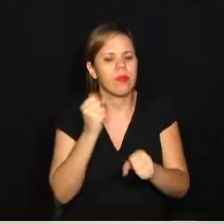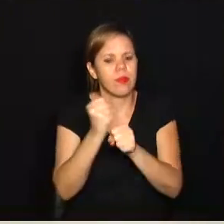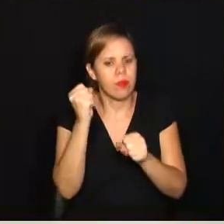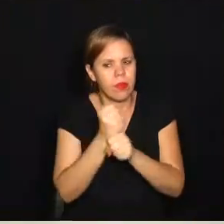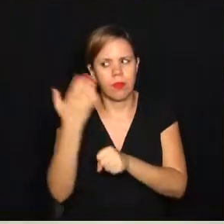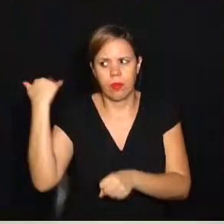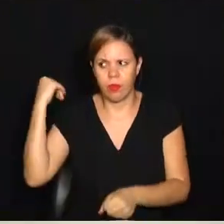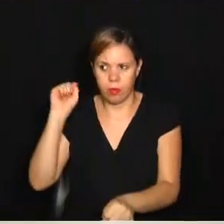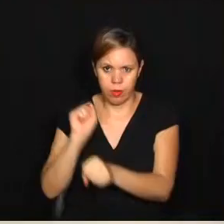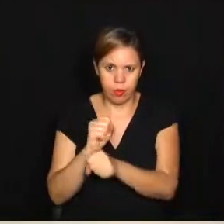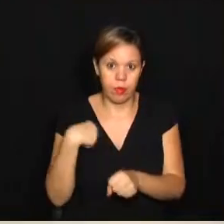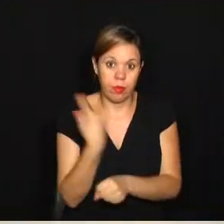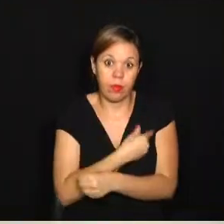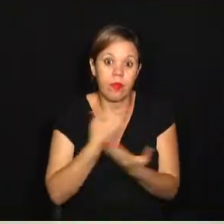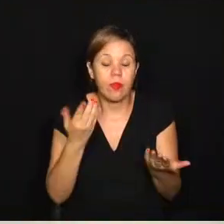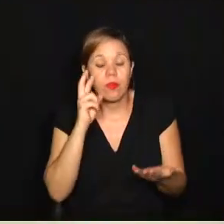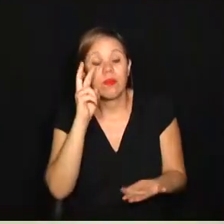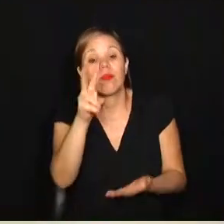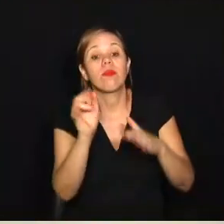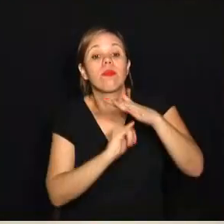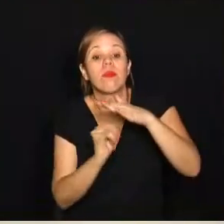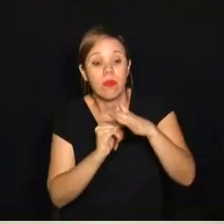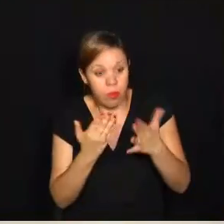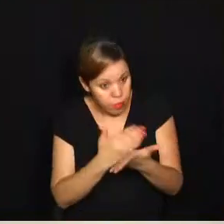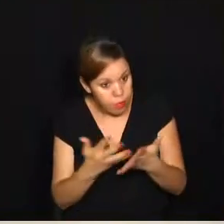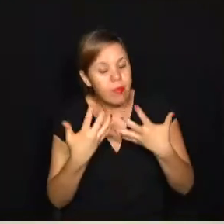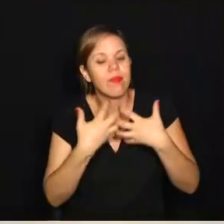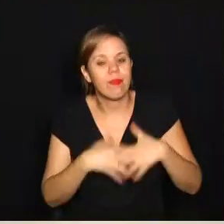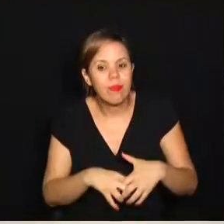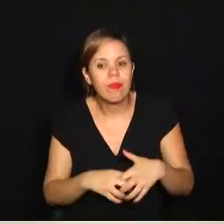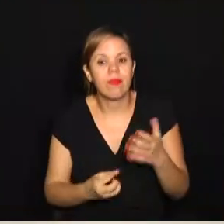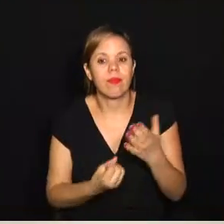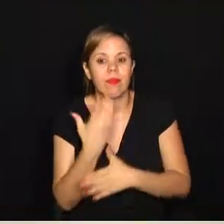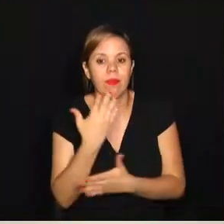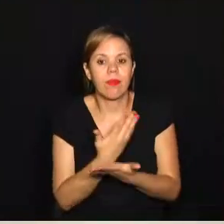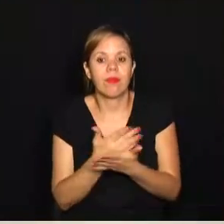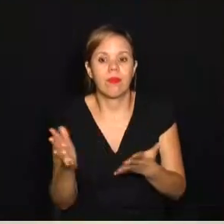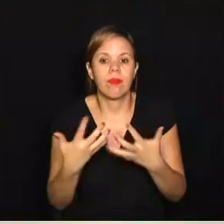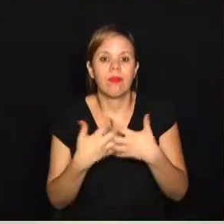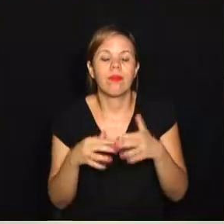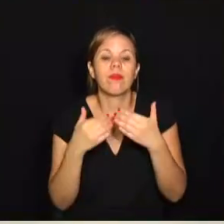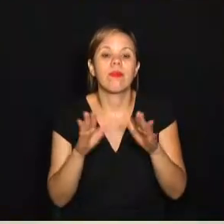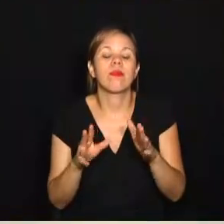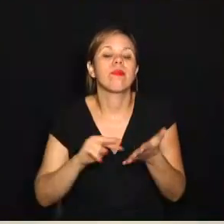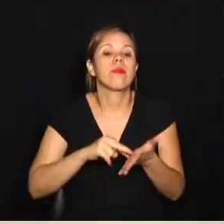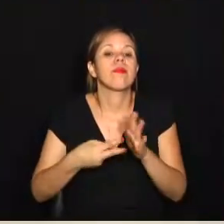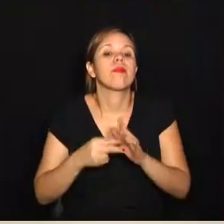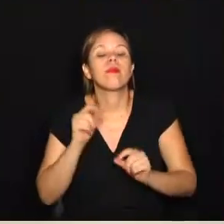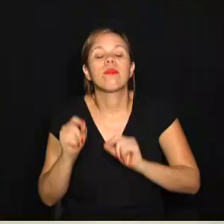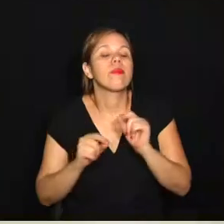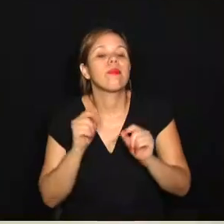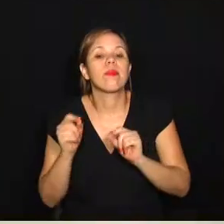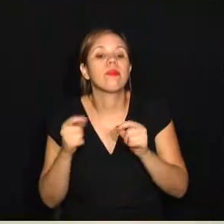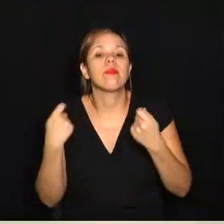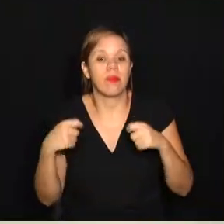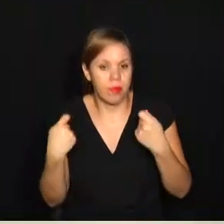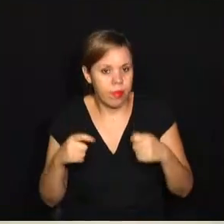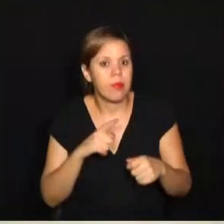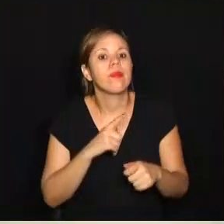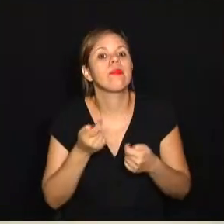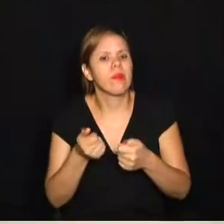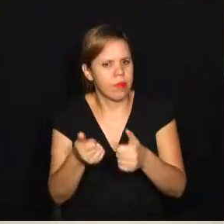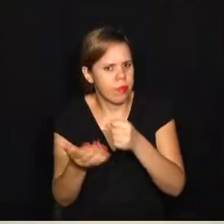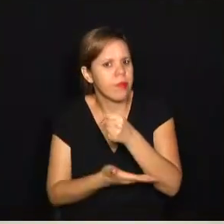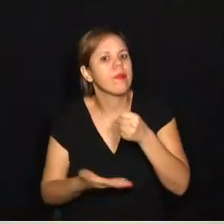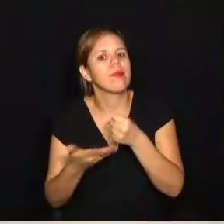paradas, e aí a gente viu hoje aí esse instituto começando a funcionar. Ocorre que ele começa a funcionar, significa que ele precisa ter condições